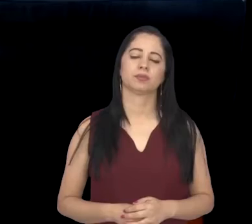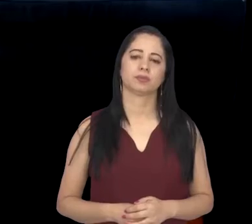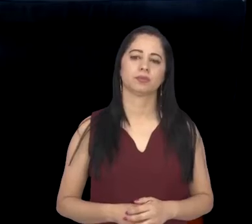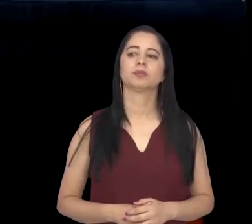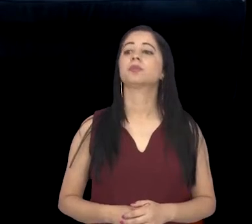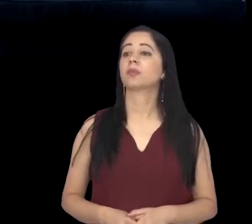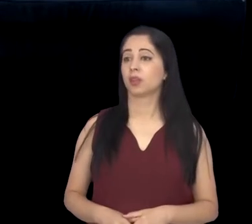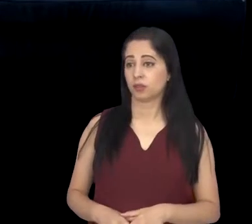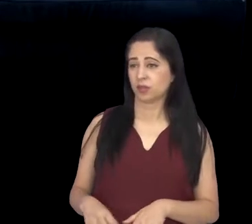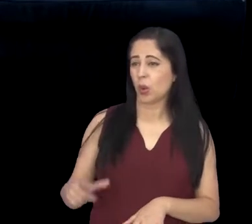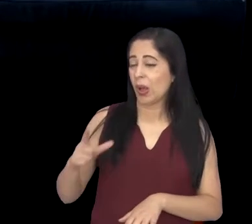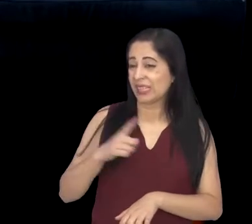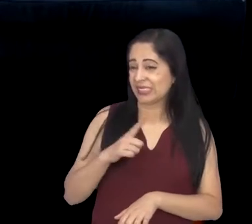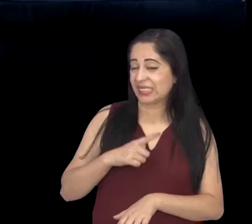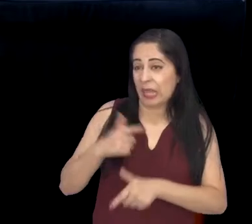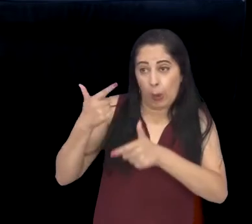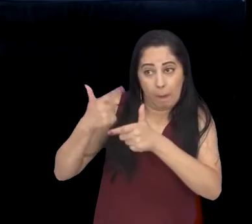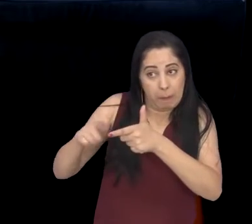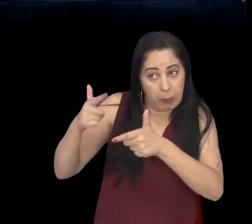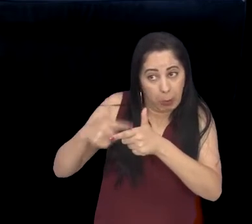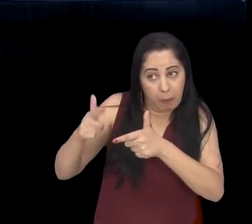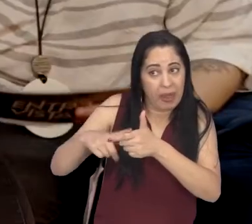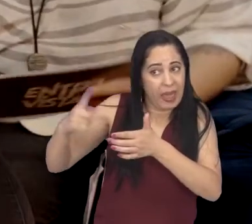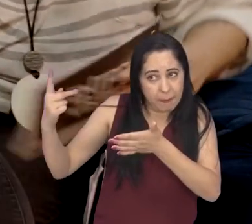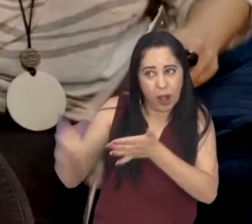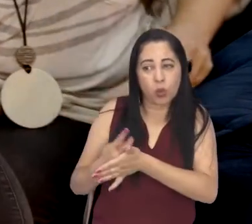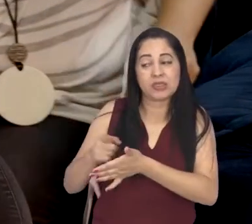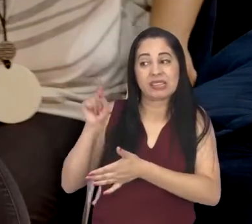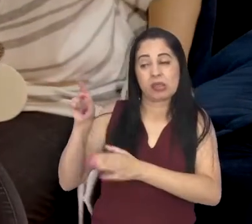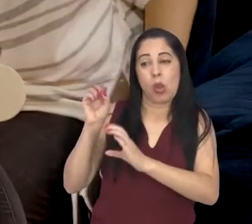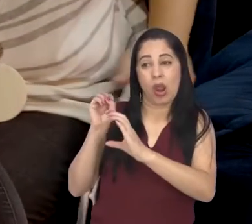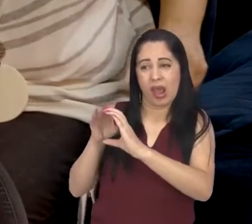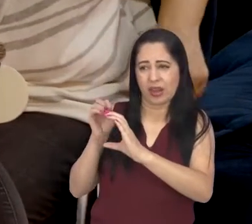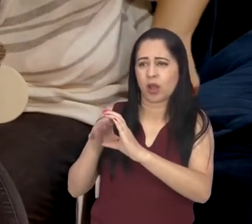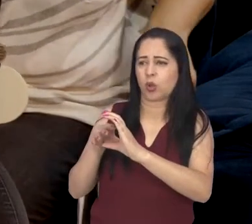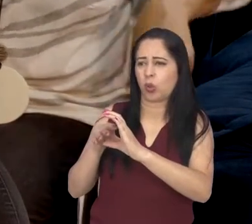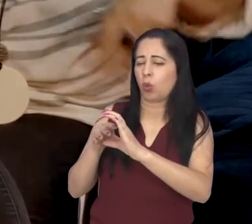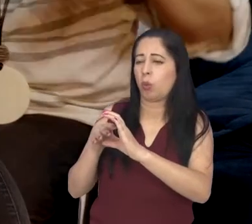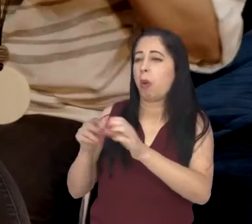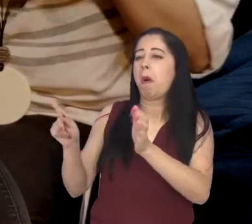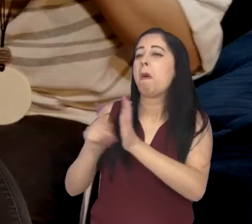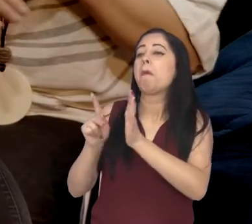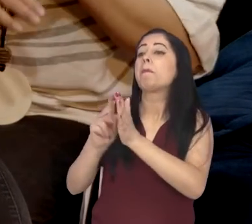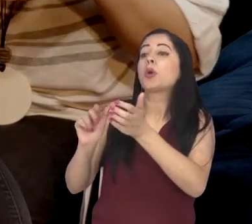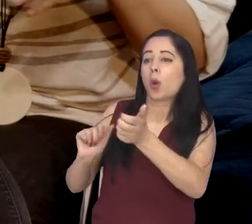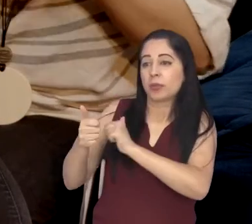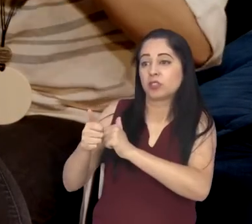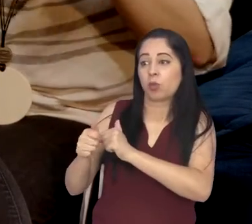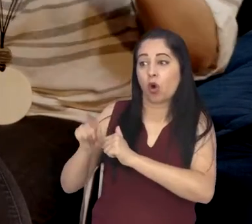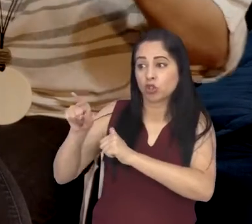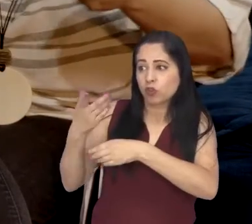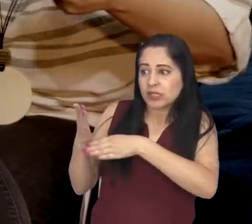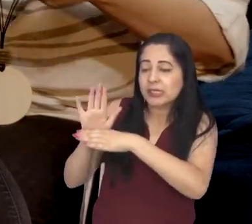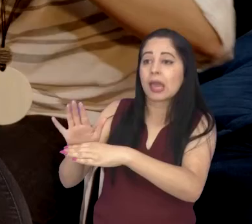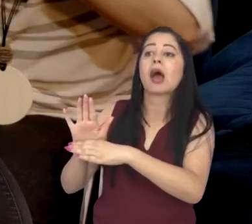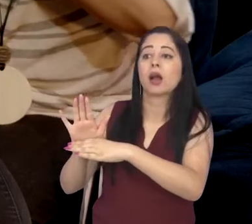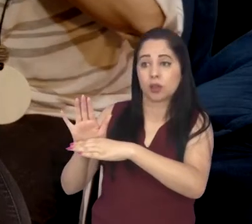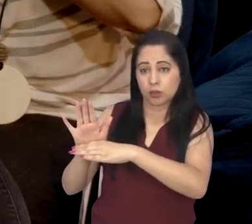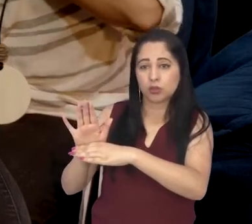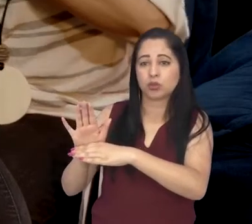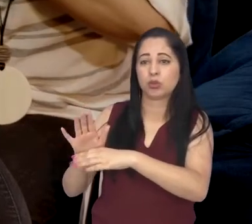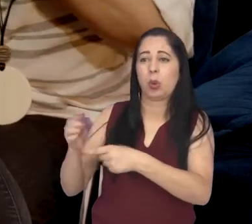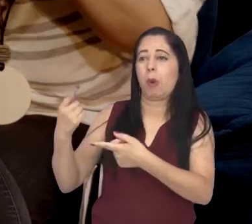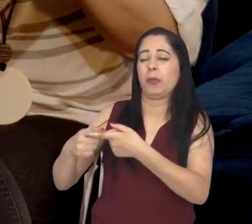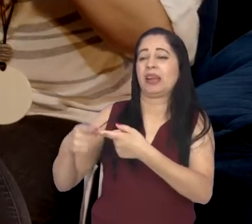acredito. E teve algum perrengue, assim, no sentido de ter uma história que você salvou o Globo Esporte uma época, que você teve